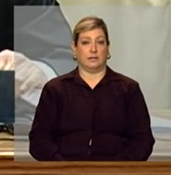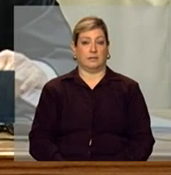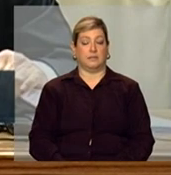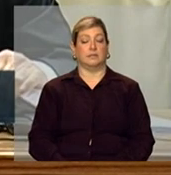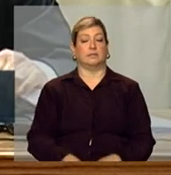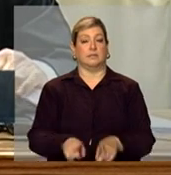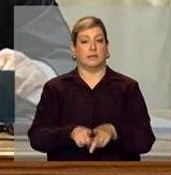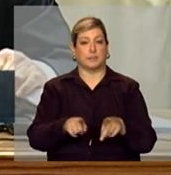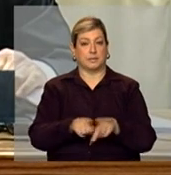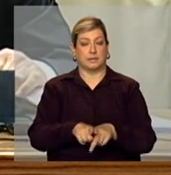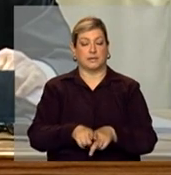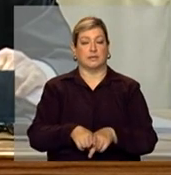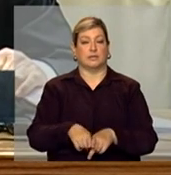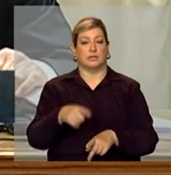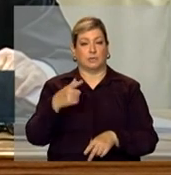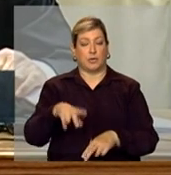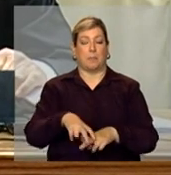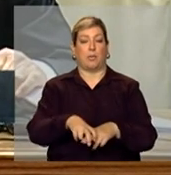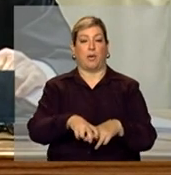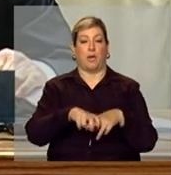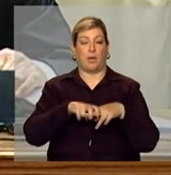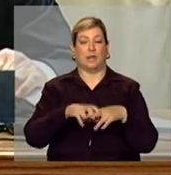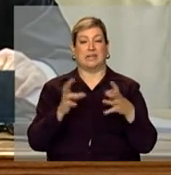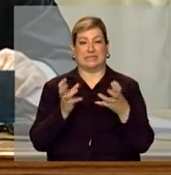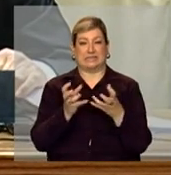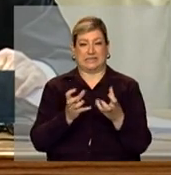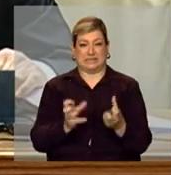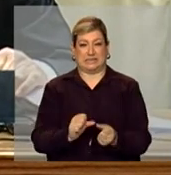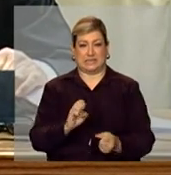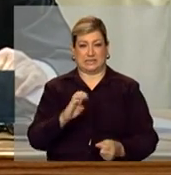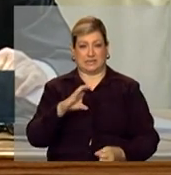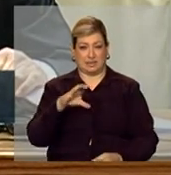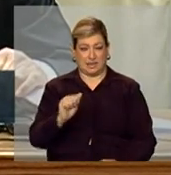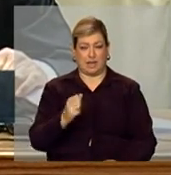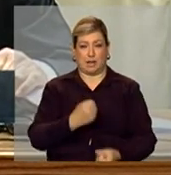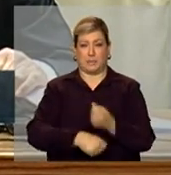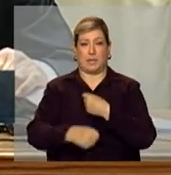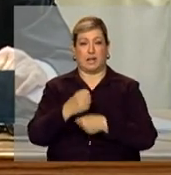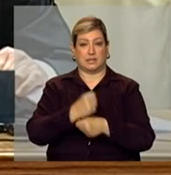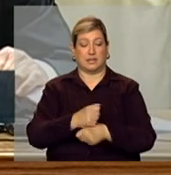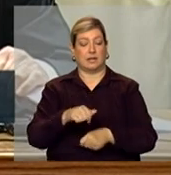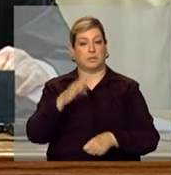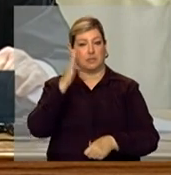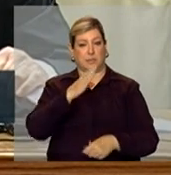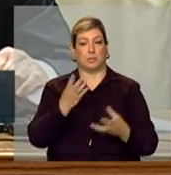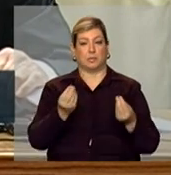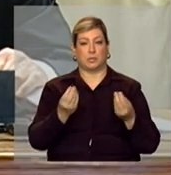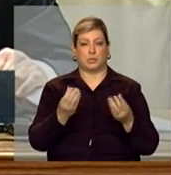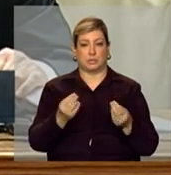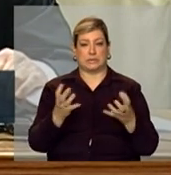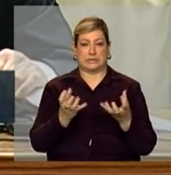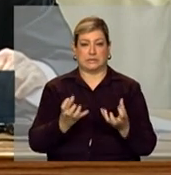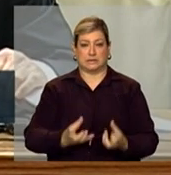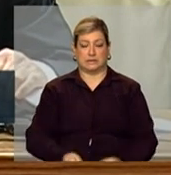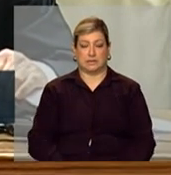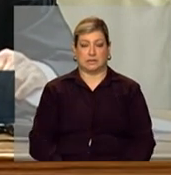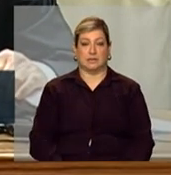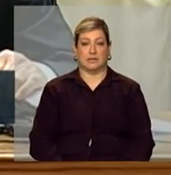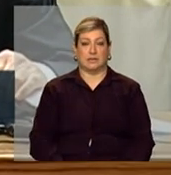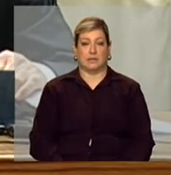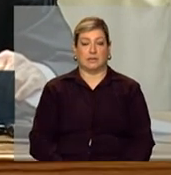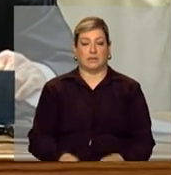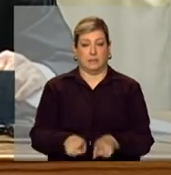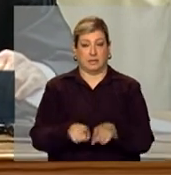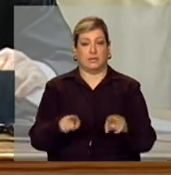mais uma vez causado pelas secas o ano passado foi um ano de secas no Brasil e também